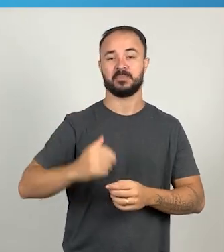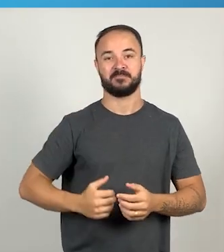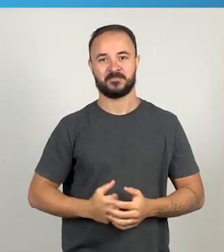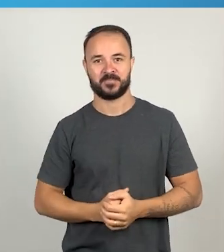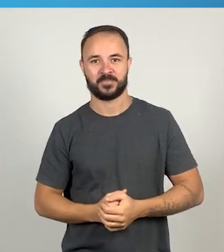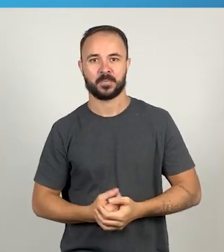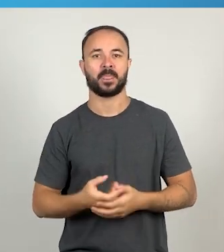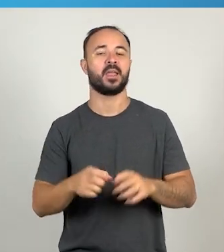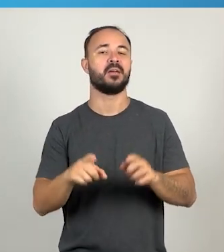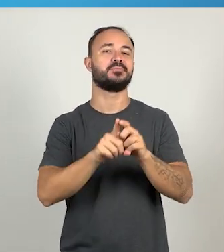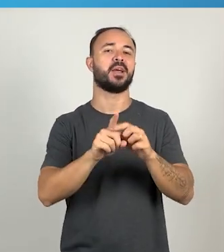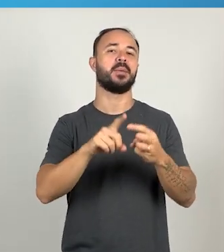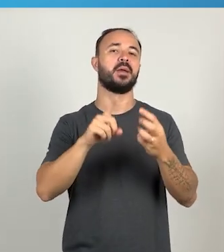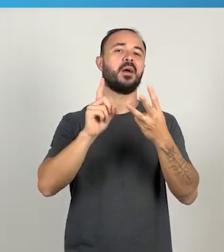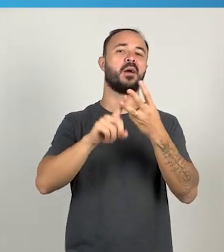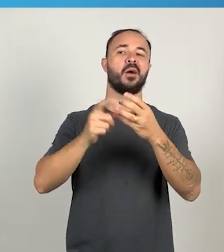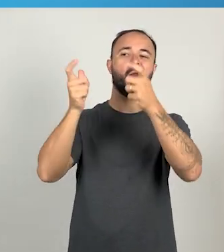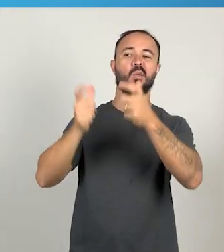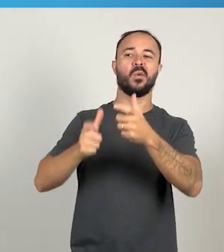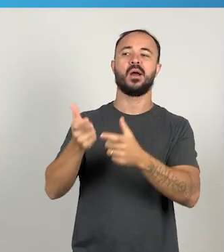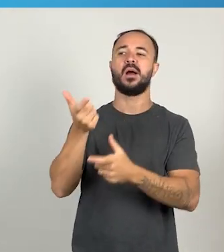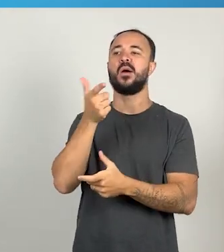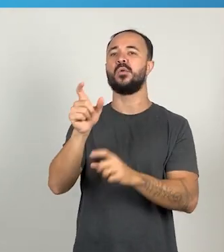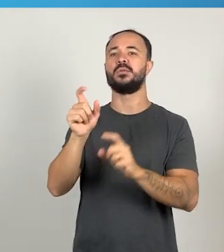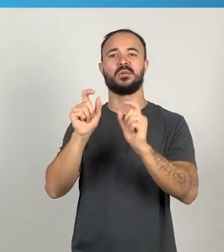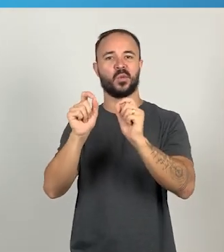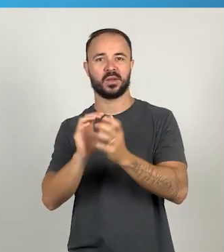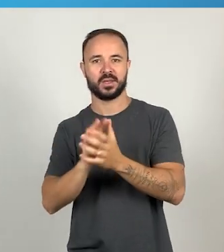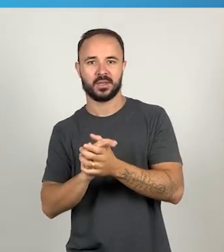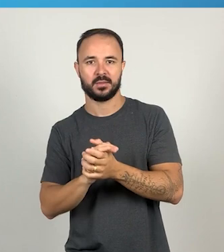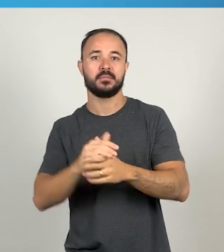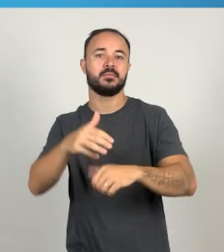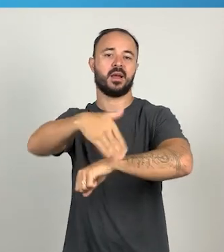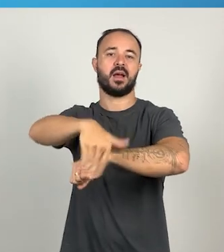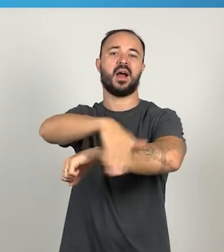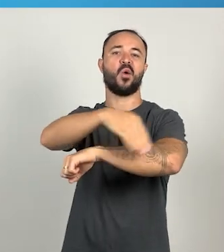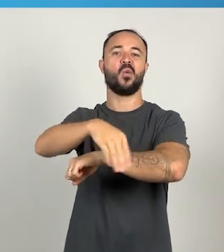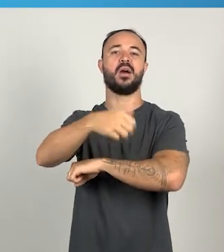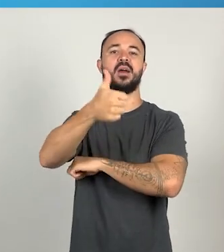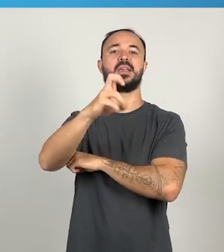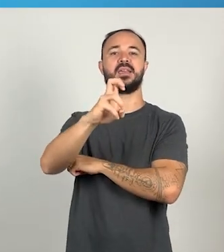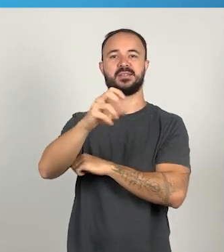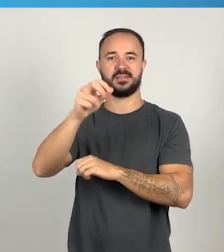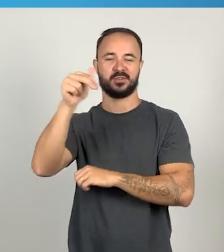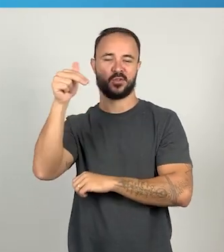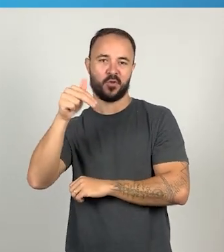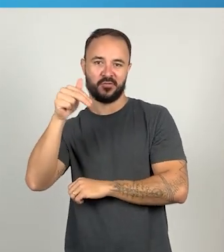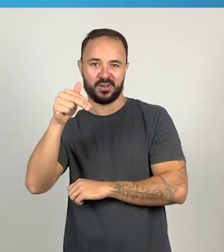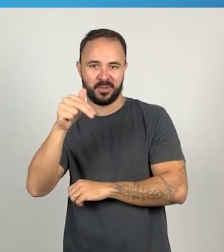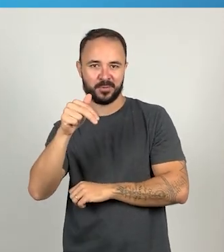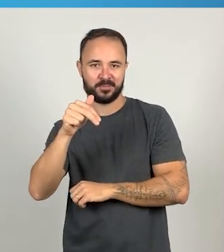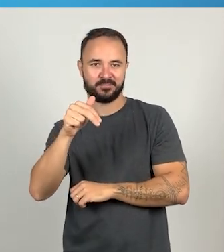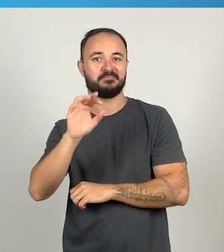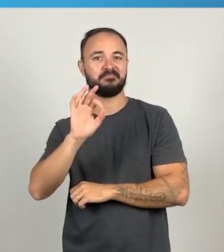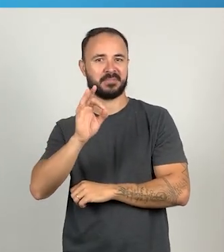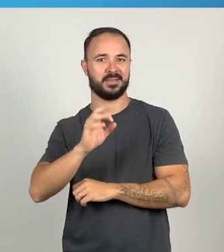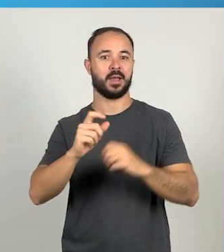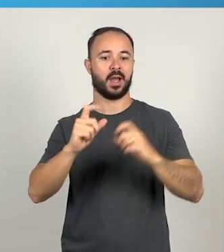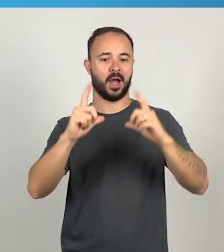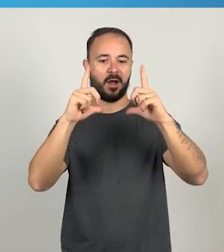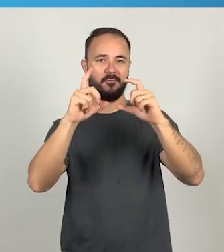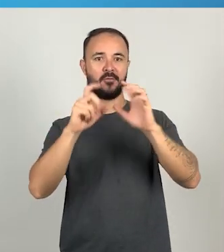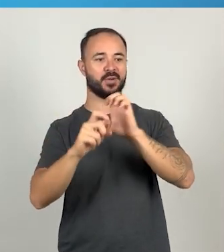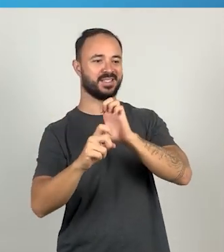nessas comparações de mudanças geográficas é a famosa Rua 15 de Novembro, né? A foto à esquerda aqui é